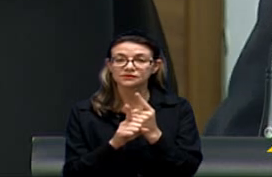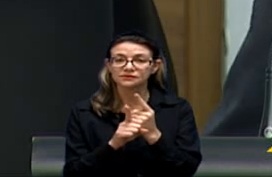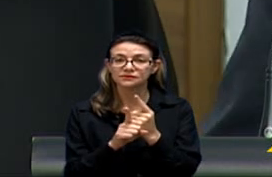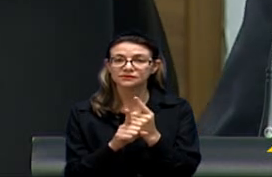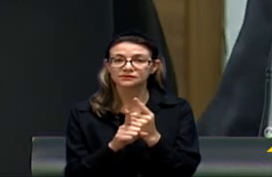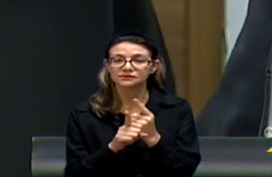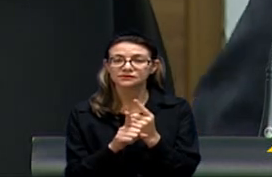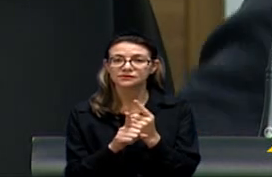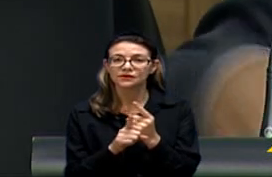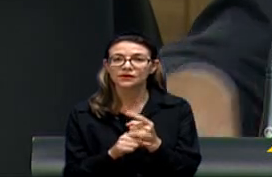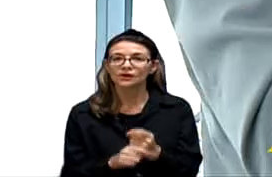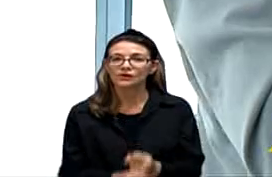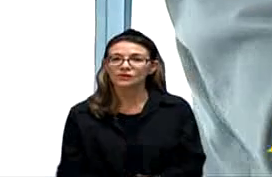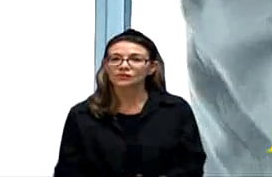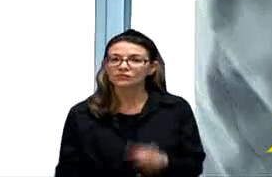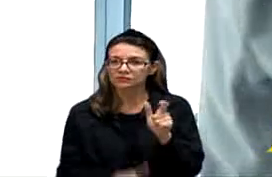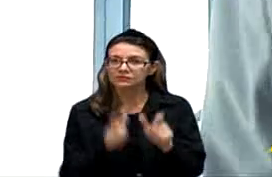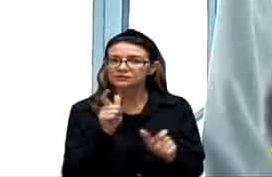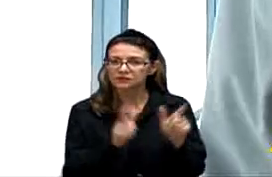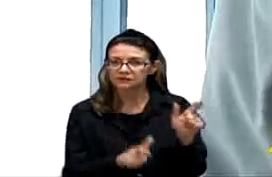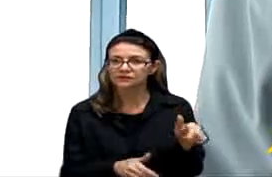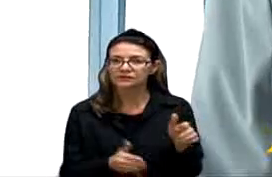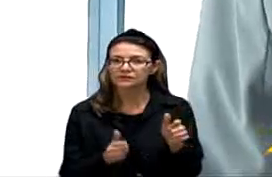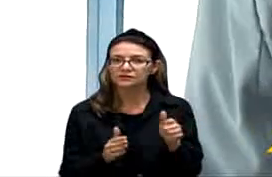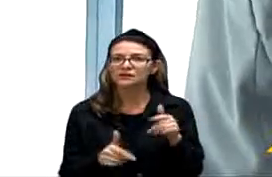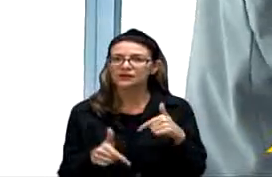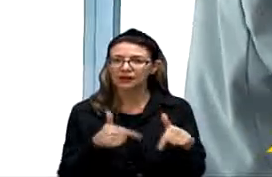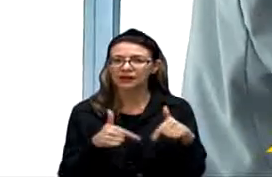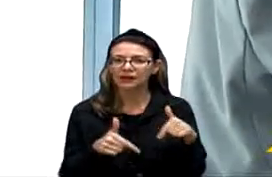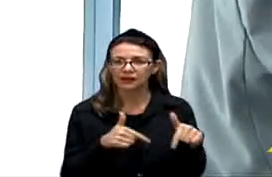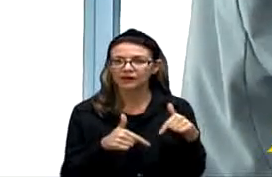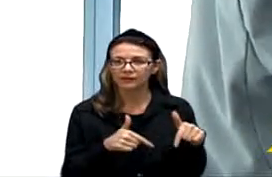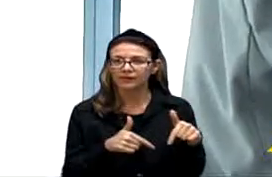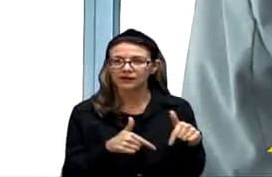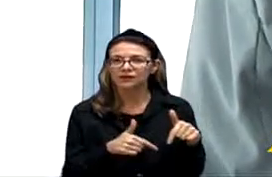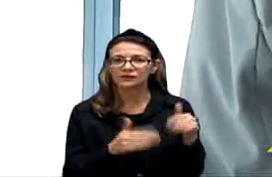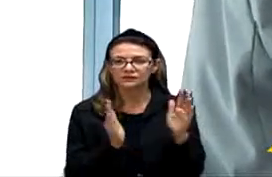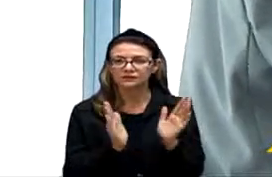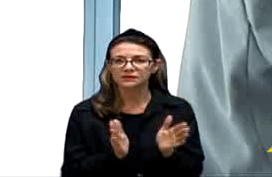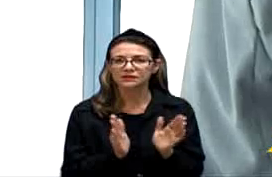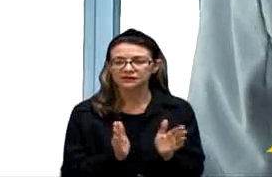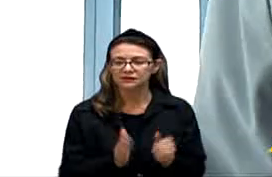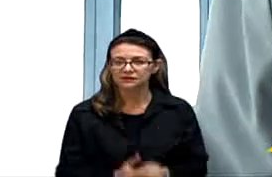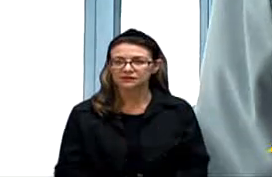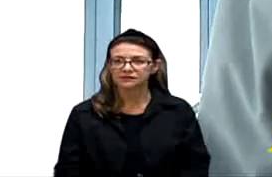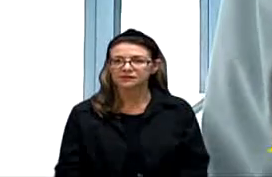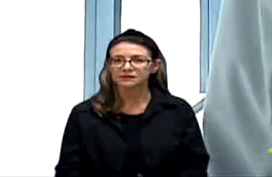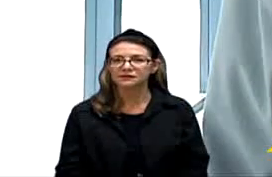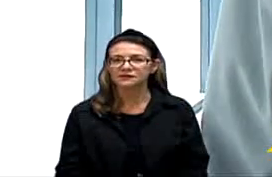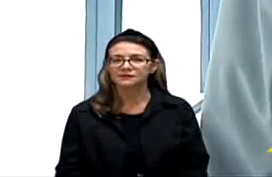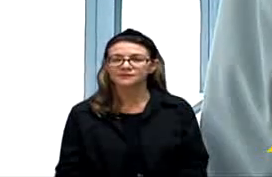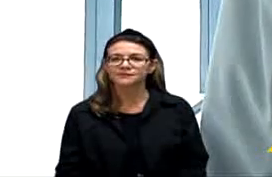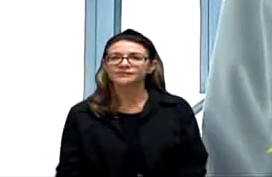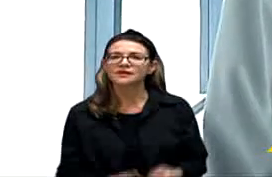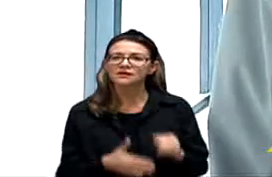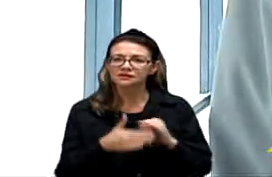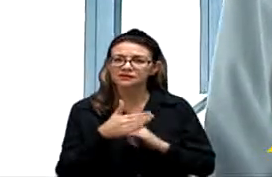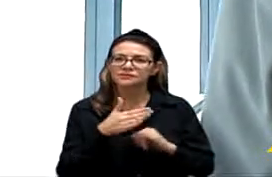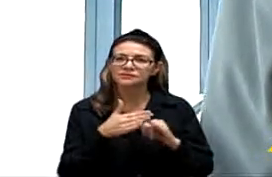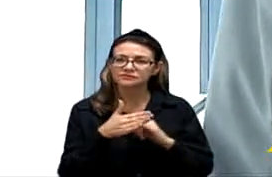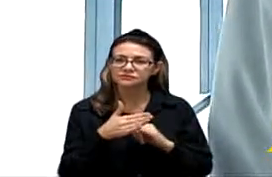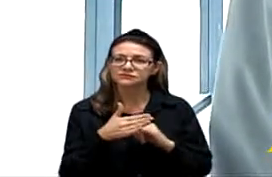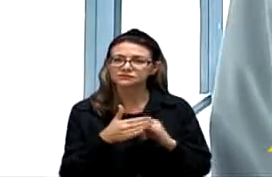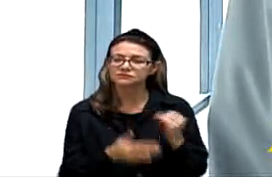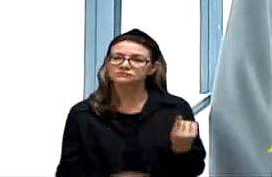representantes pessoas que já trabalharam na Fundec participaram do dir da Fundec nós sabemos que é uma instituição